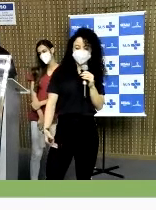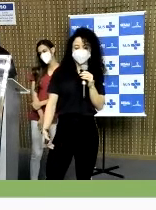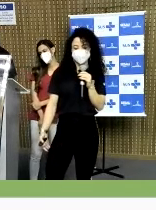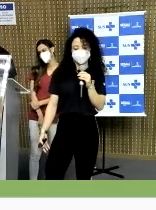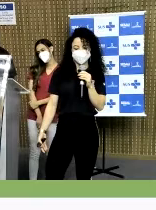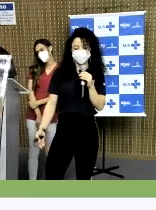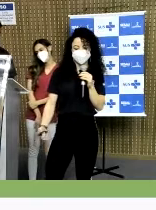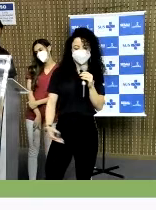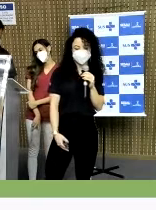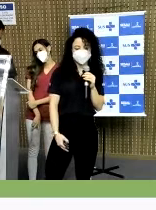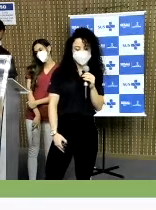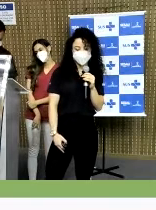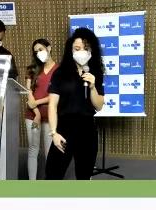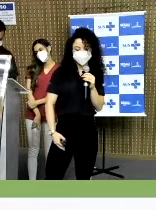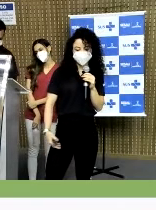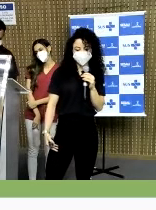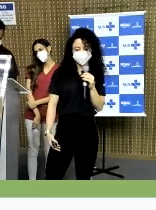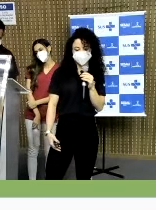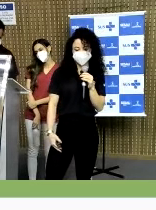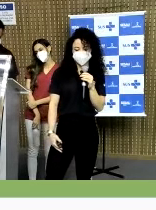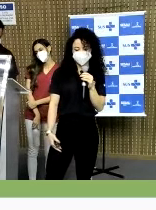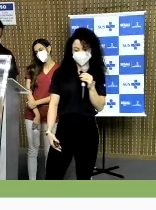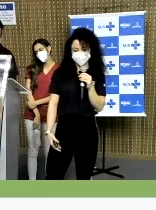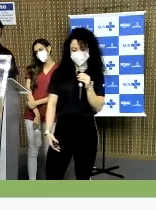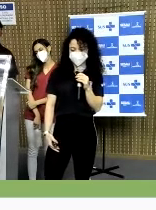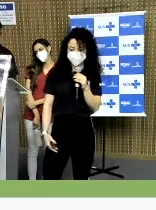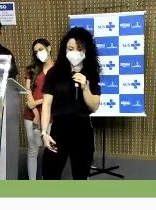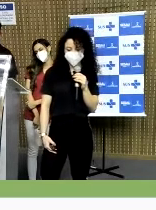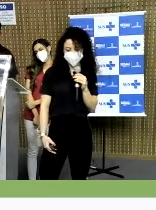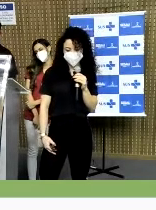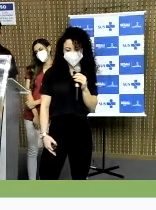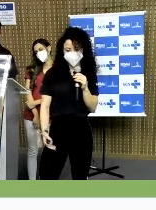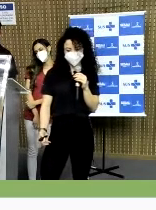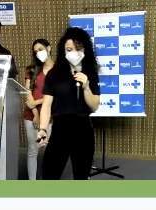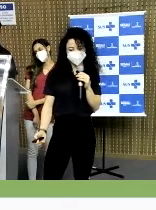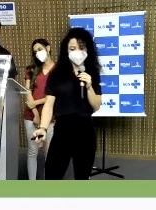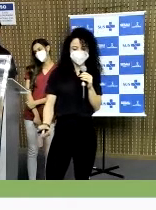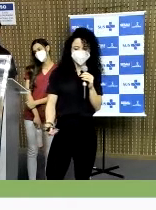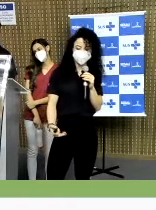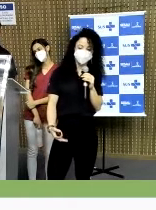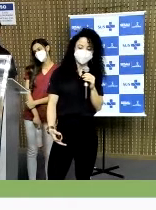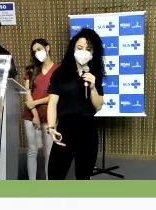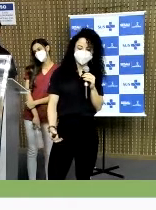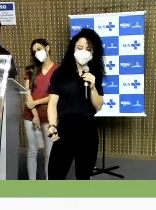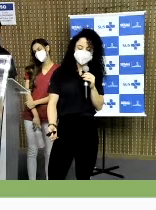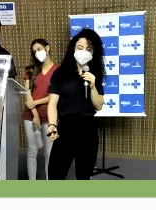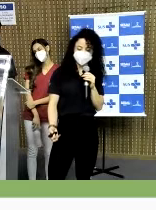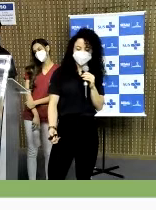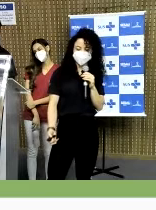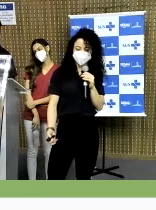terem iniciado o pré-natal até a 12ª semana da gestação, nós conseguimos uma porcentagem em